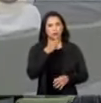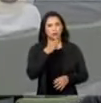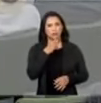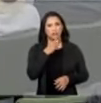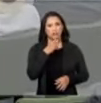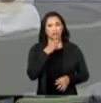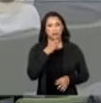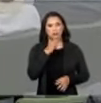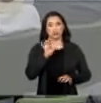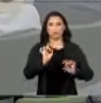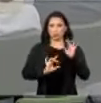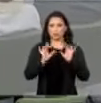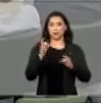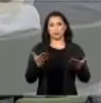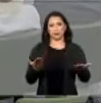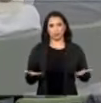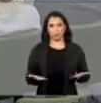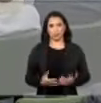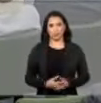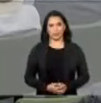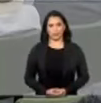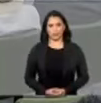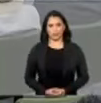para a julgamentação.